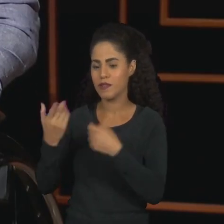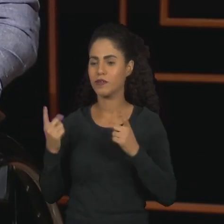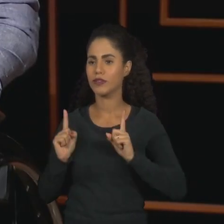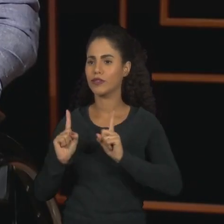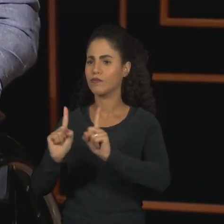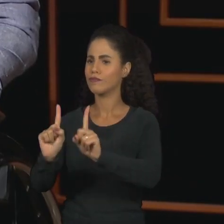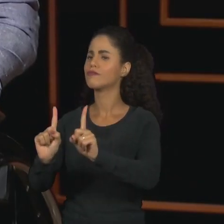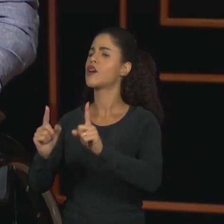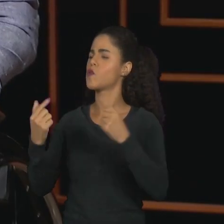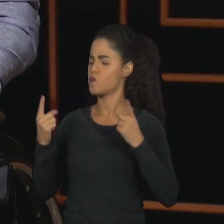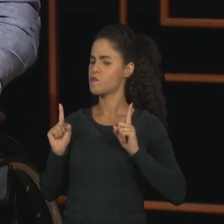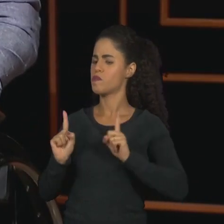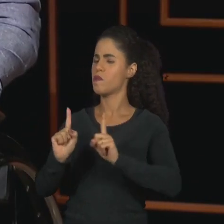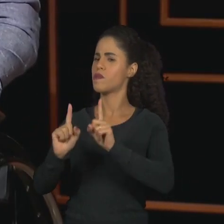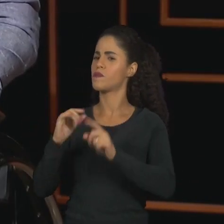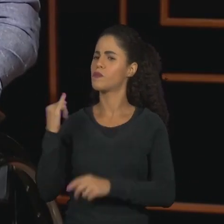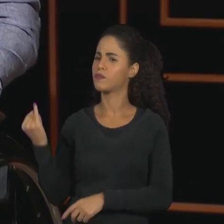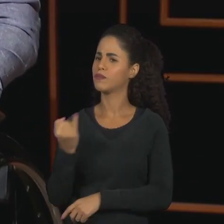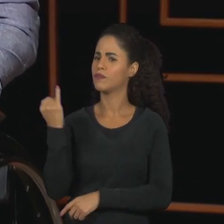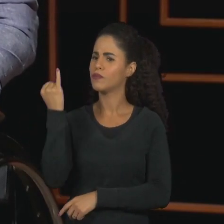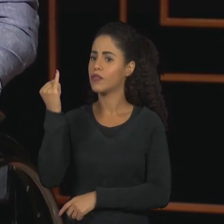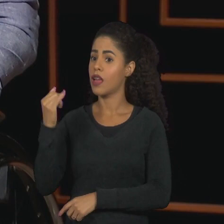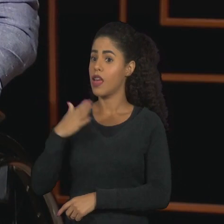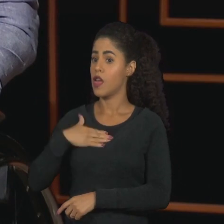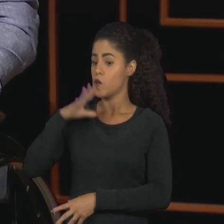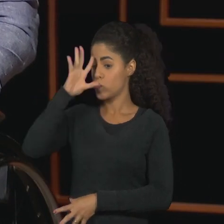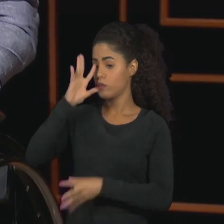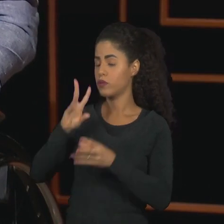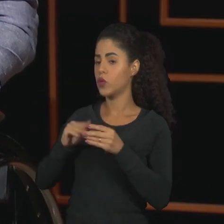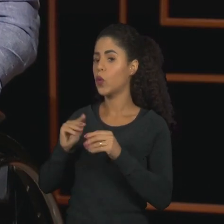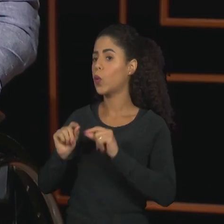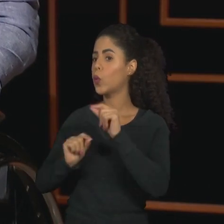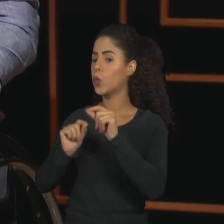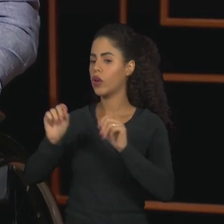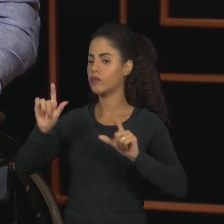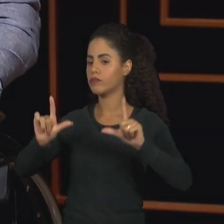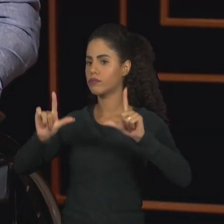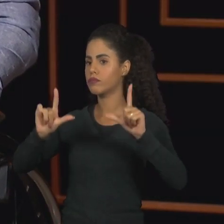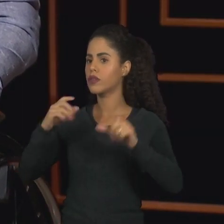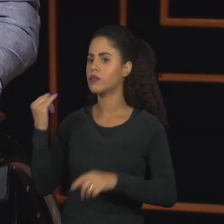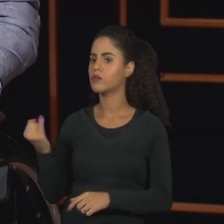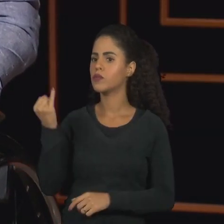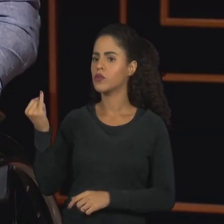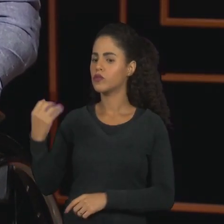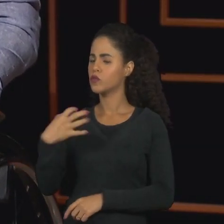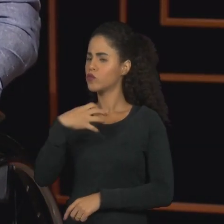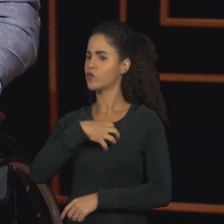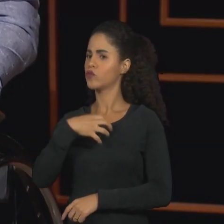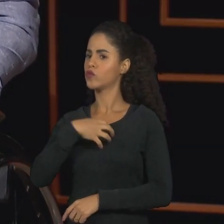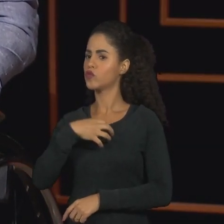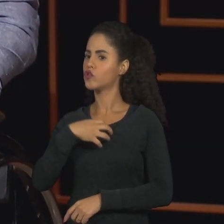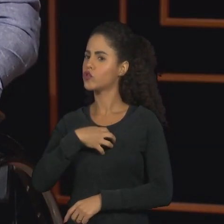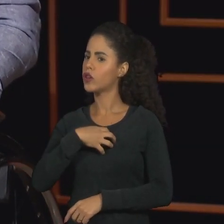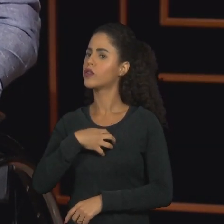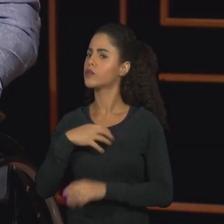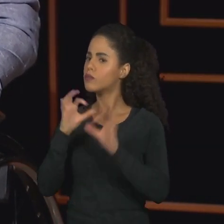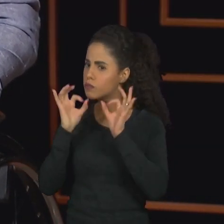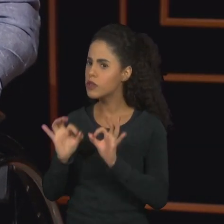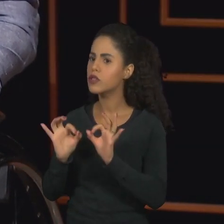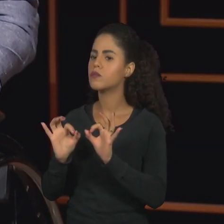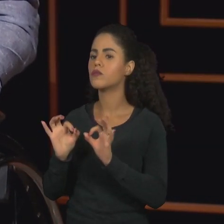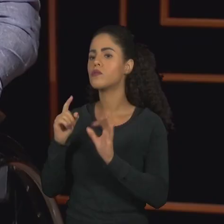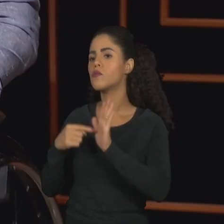participar de um programa que, no meu entender, tem uma característica de